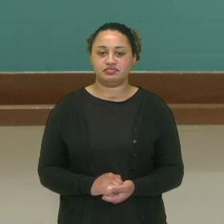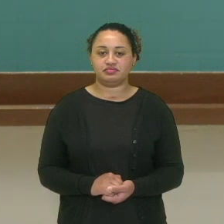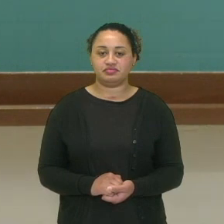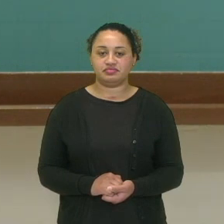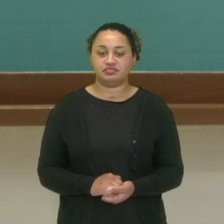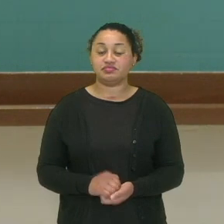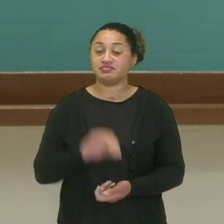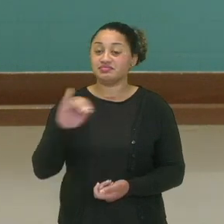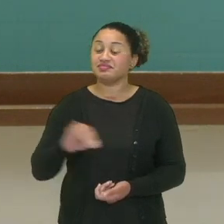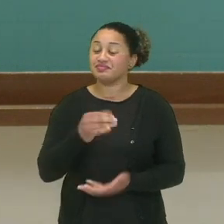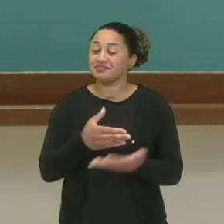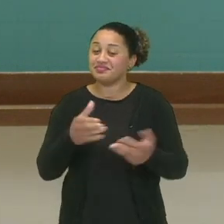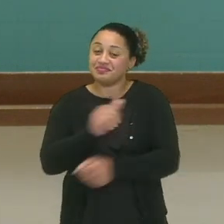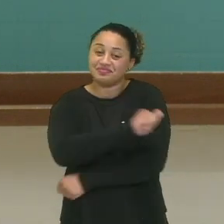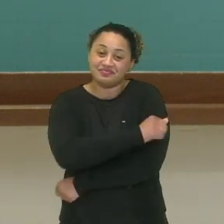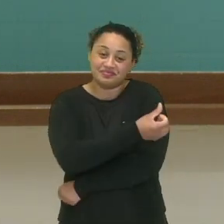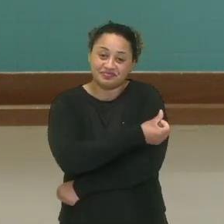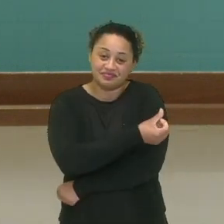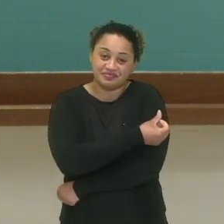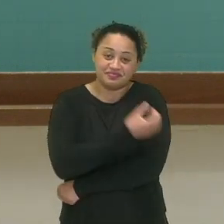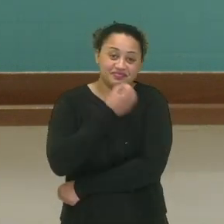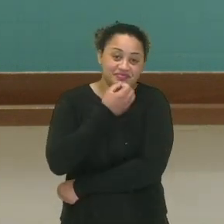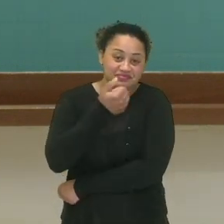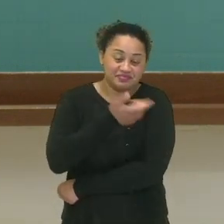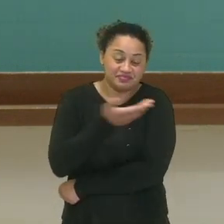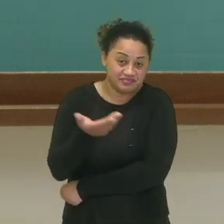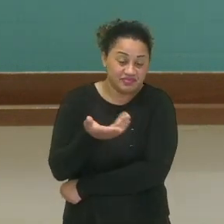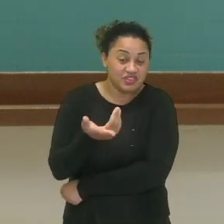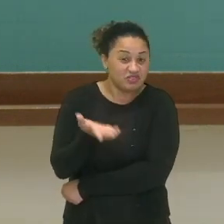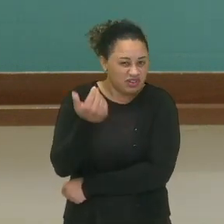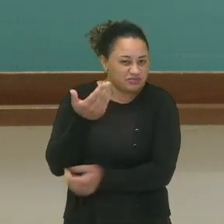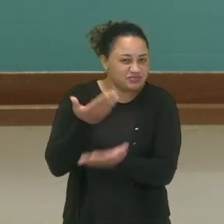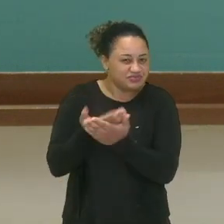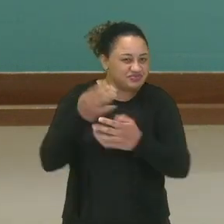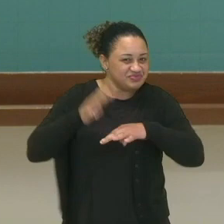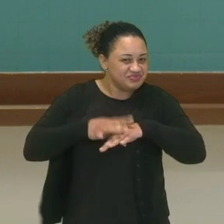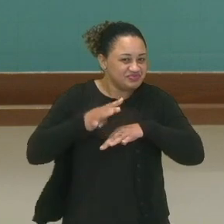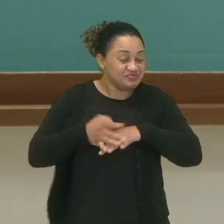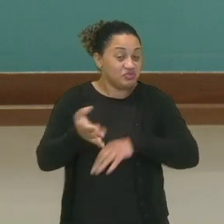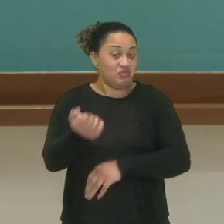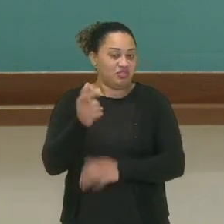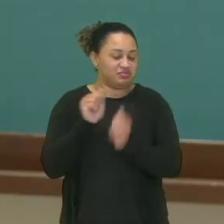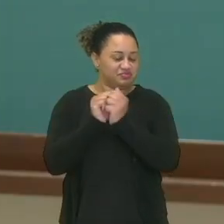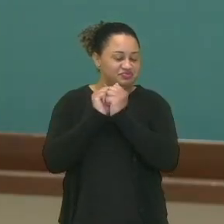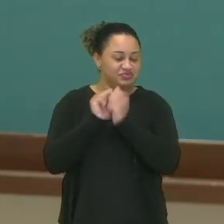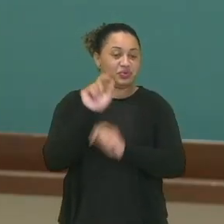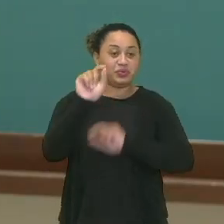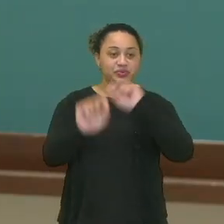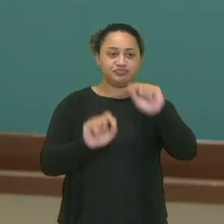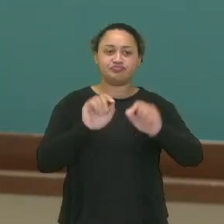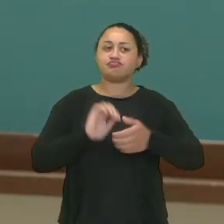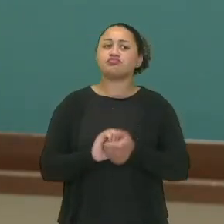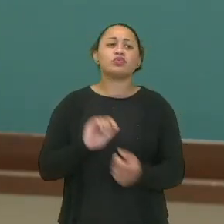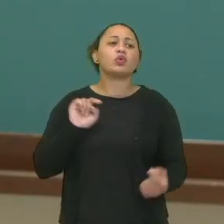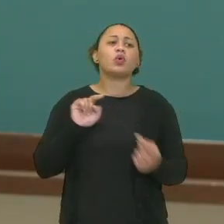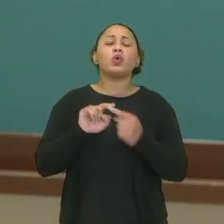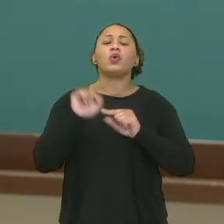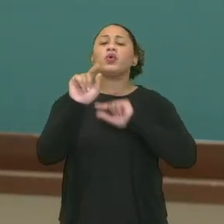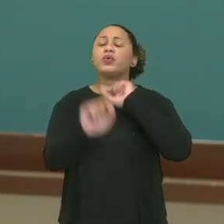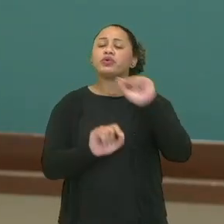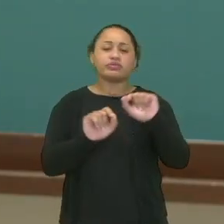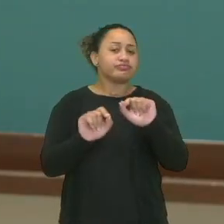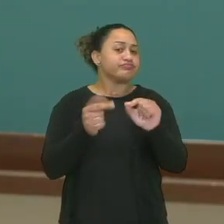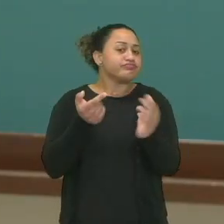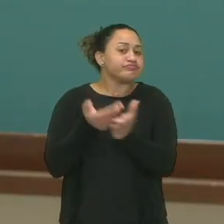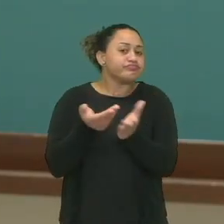Fala, galerinha do sexto ano, tudo bem com vocês? Vamos lá estudar um pouquinho de matemática? Então, ó, me acompanhe. Então, o que nós vamos